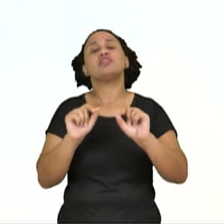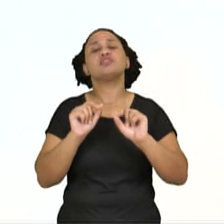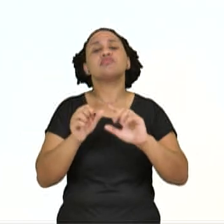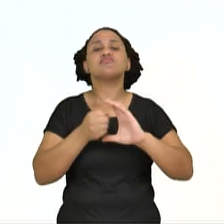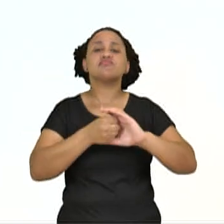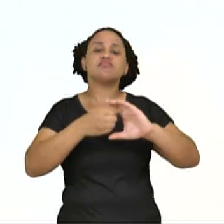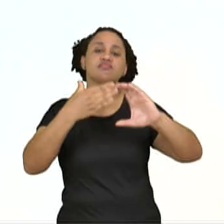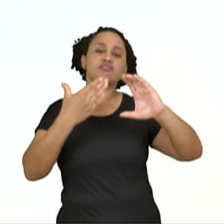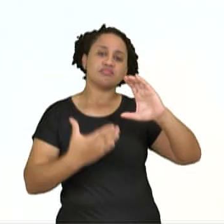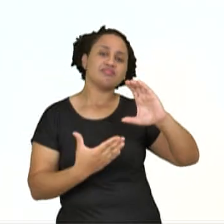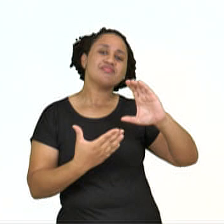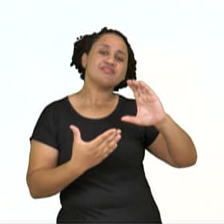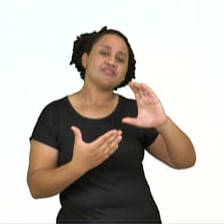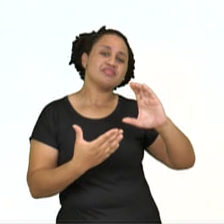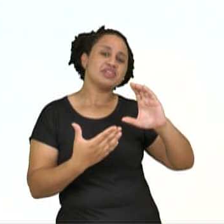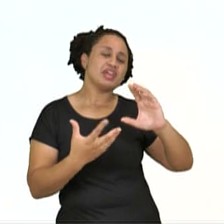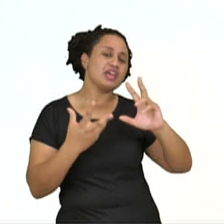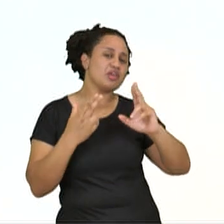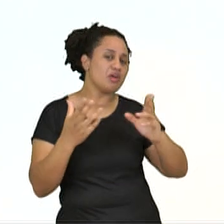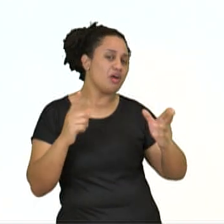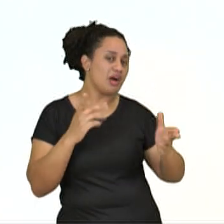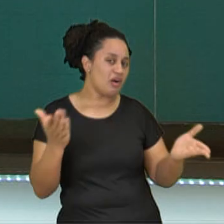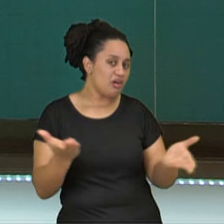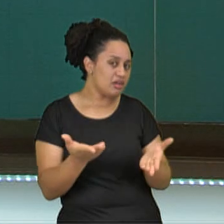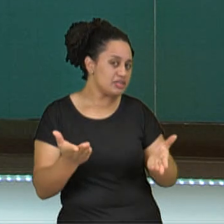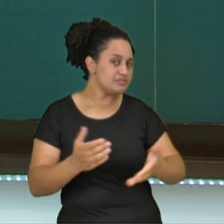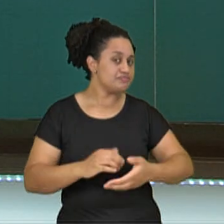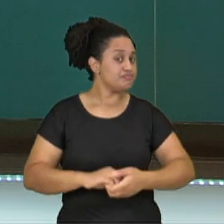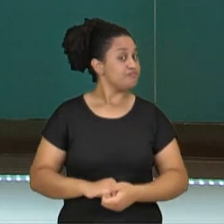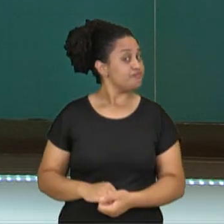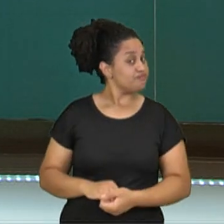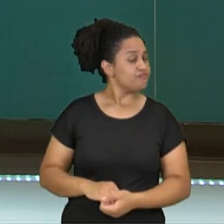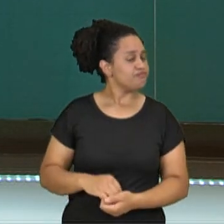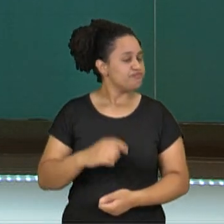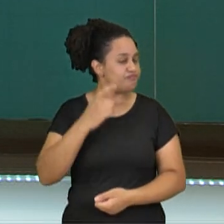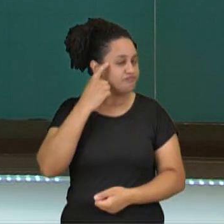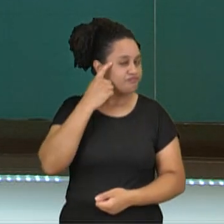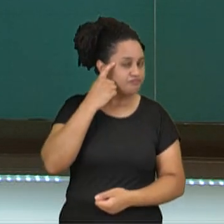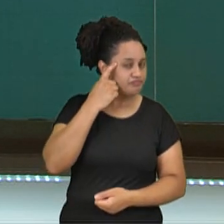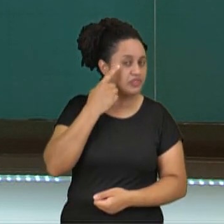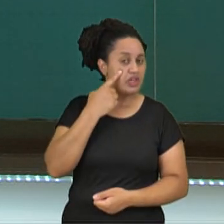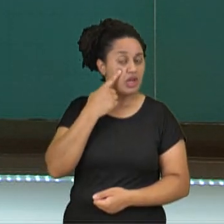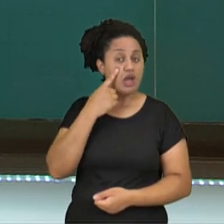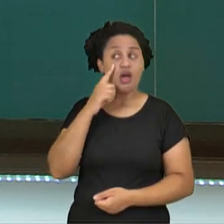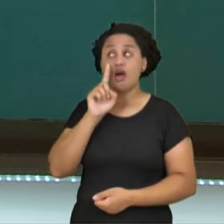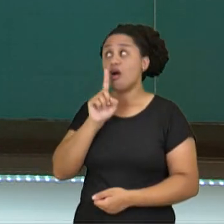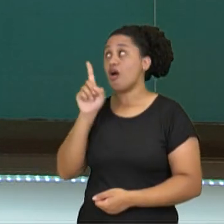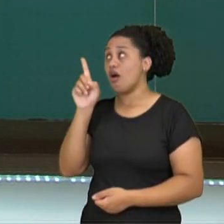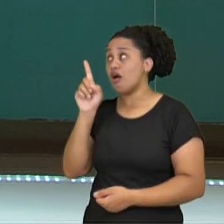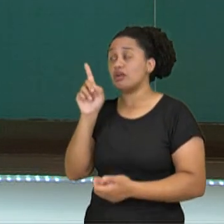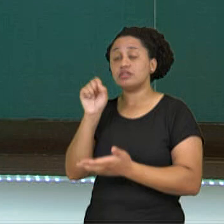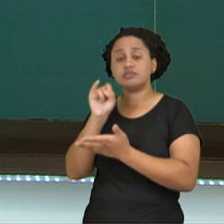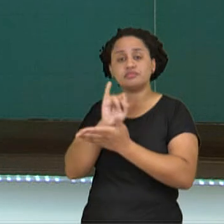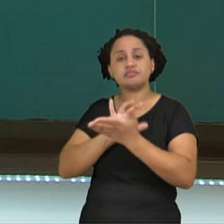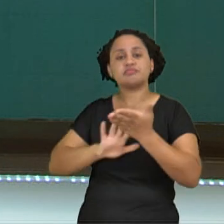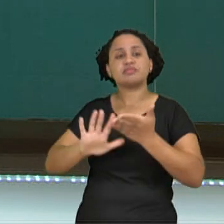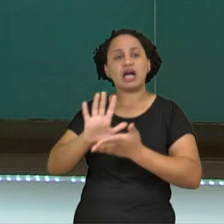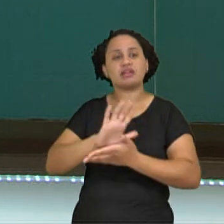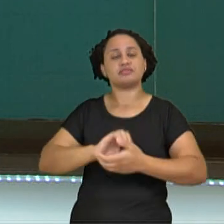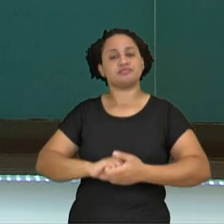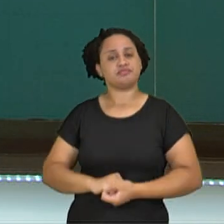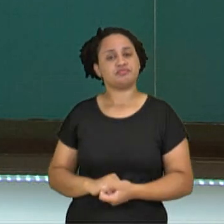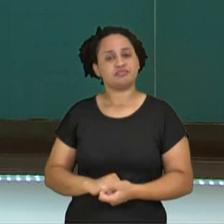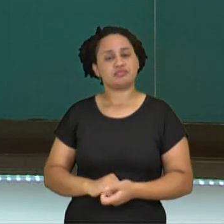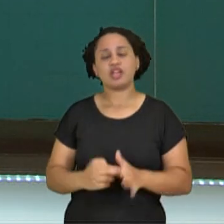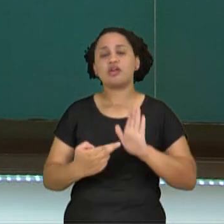mesmas características que ela tem hoje? Olhe essa imagem. É uma representação